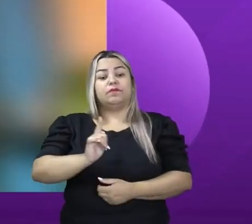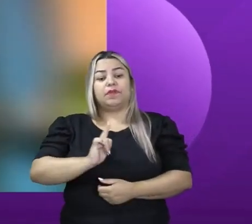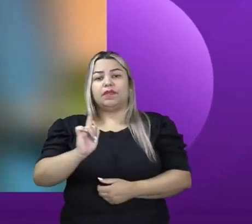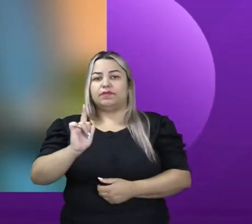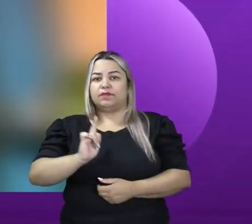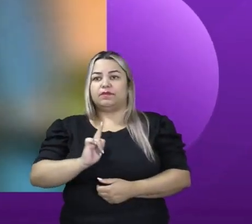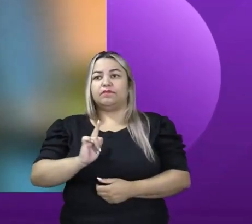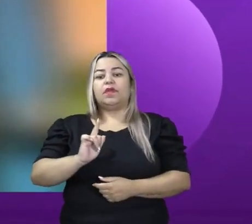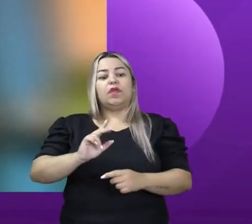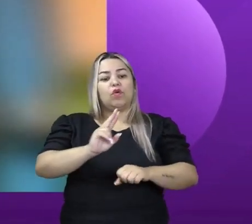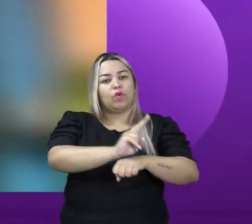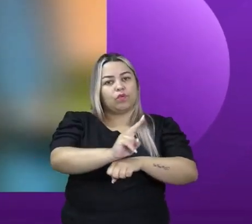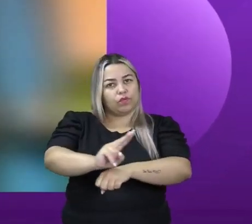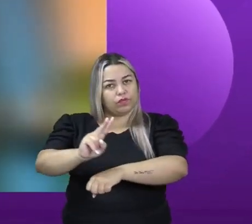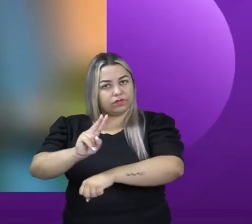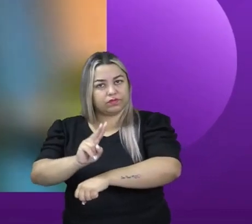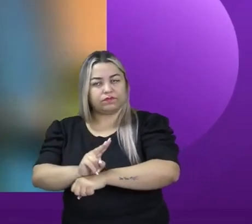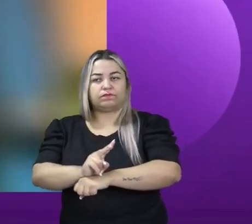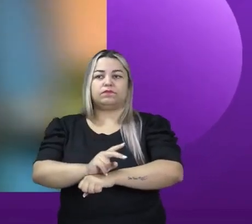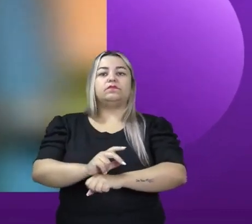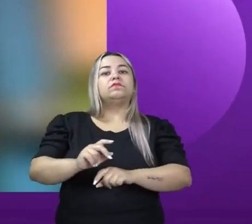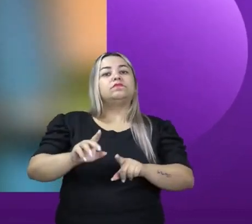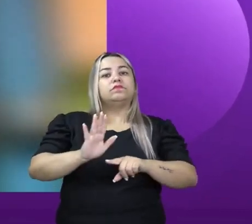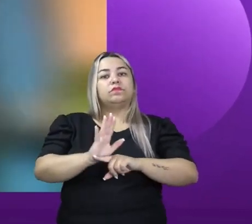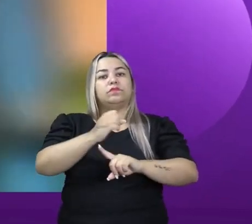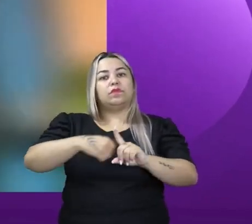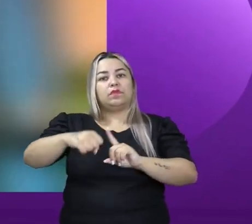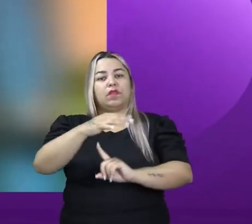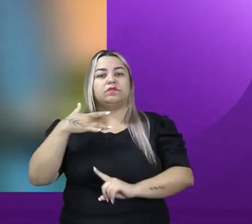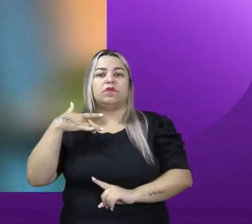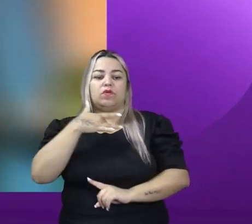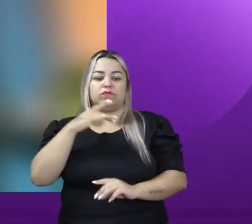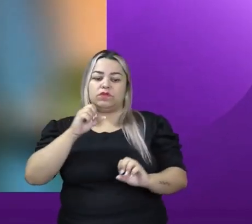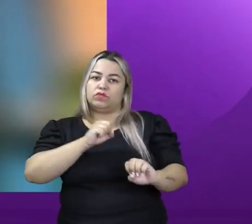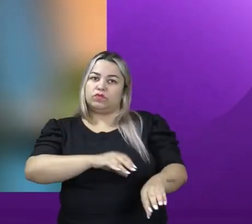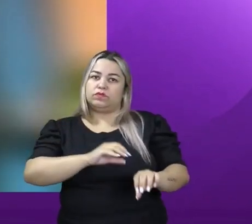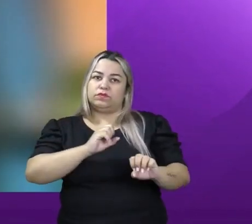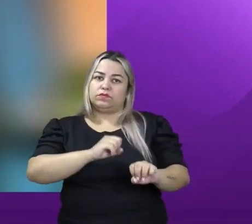a atenção e o cuidado, como a área da assistência social, da saúde, da educação,